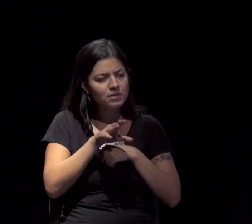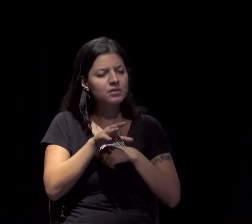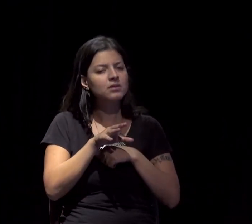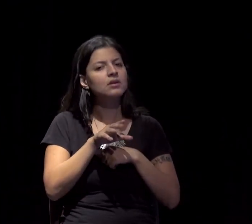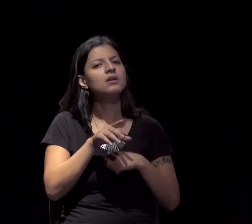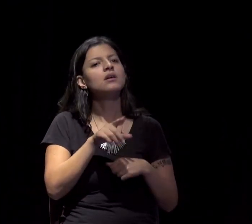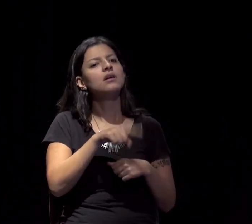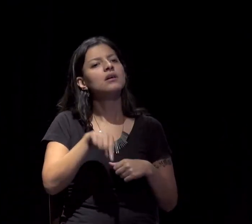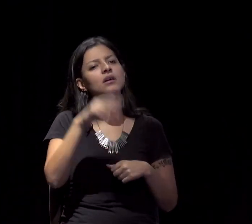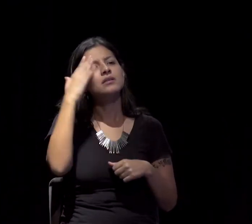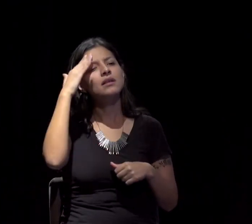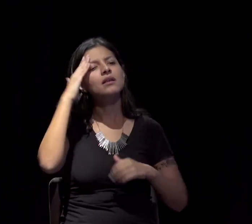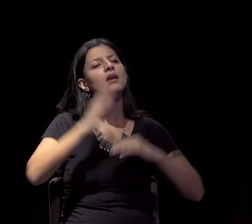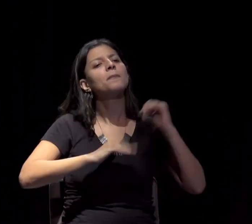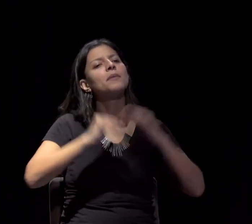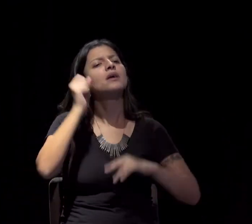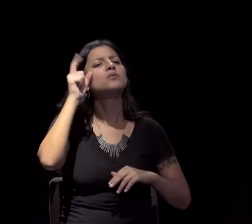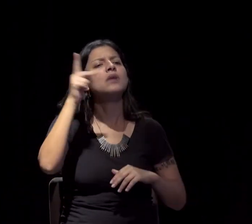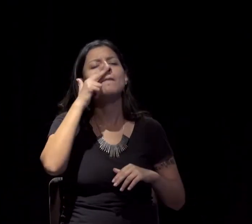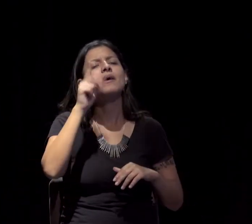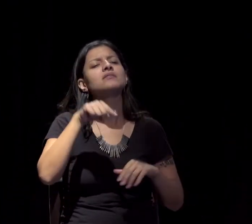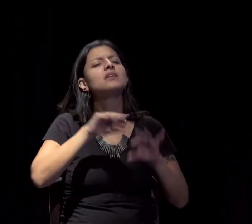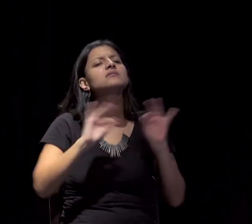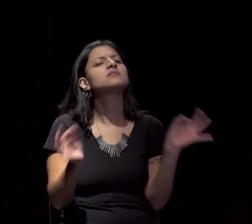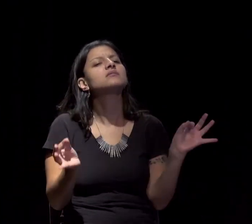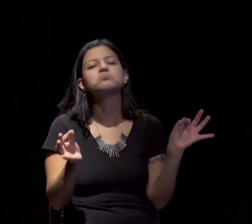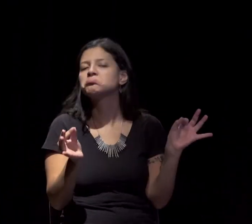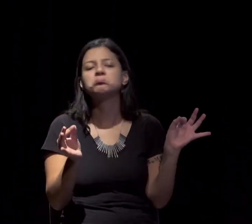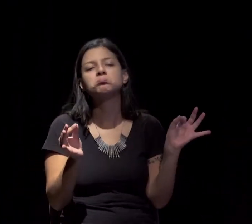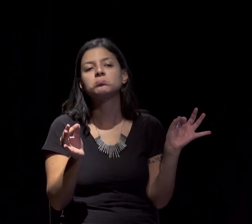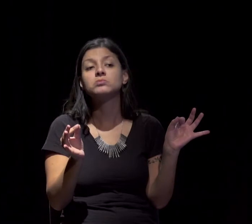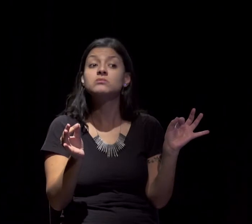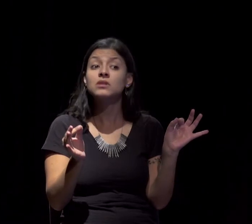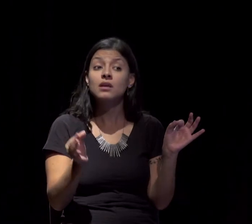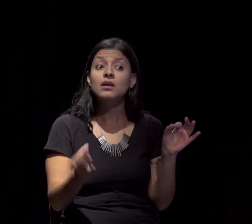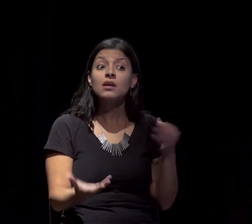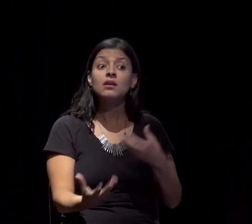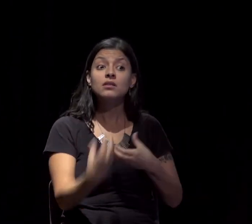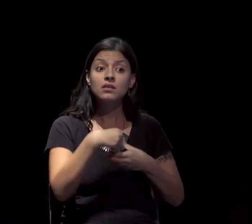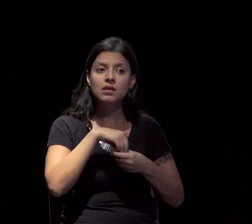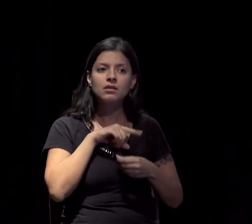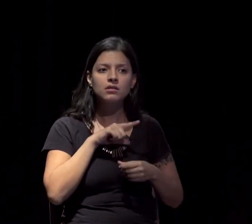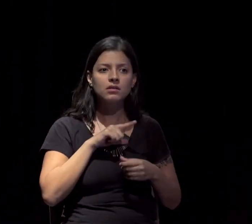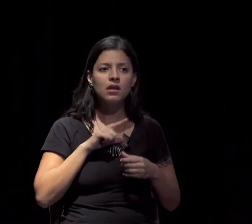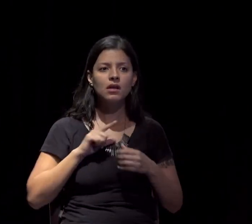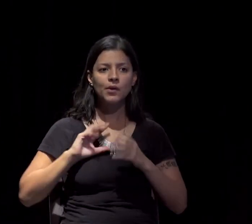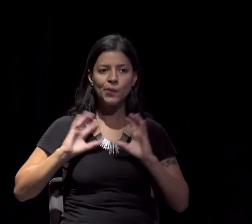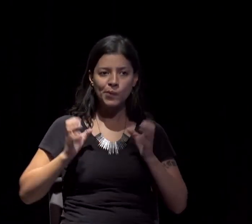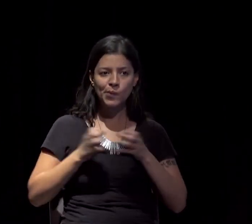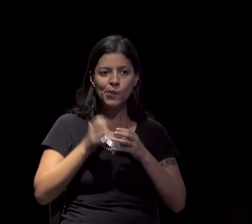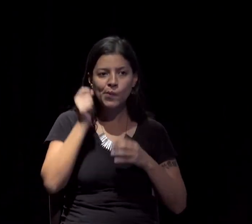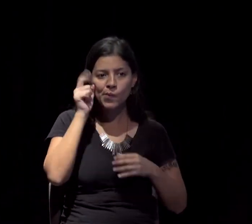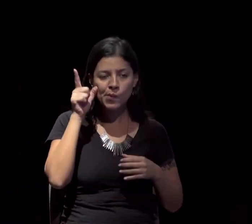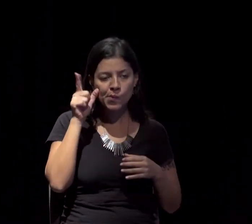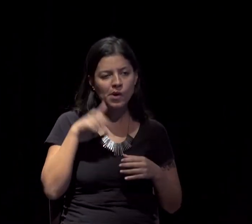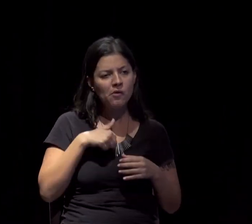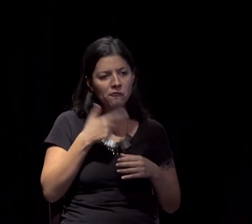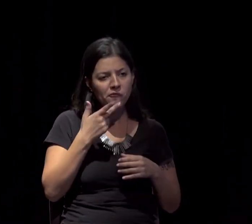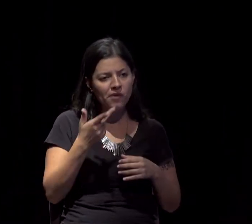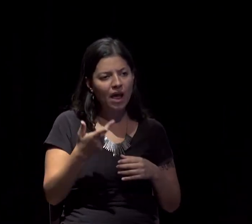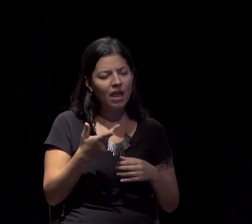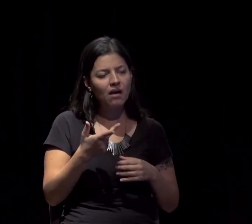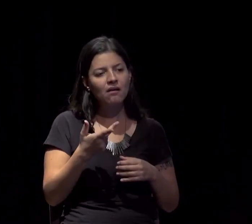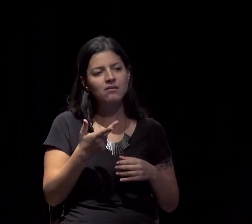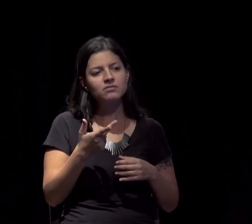prática cultural, aparentemente simples, ela, na verdade, faz parte de um conjunto cultural que eu chamaria hoje, de maneira